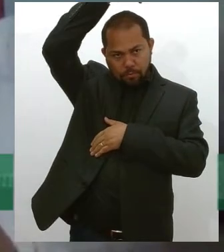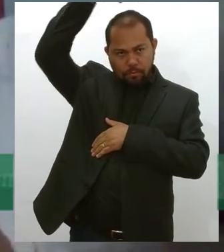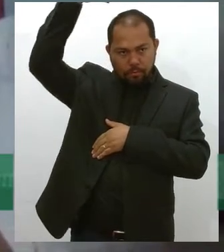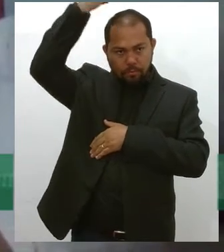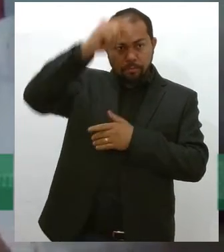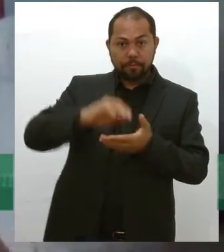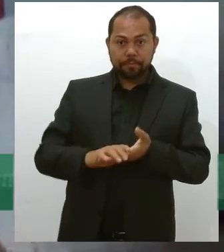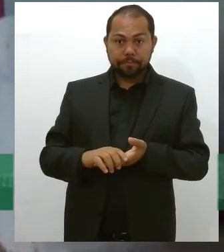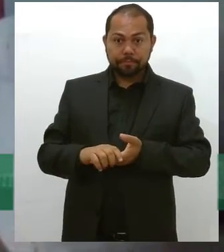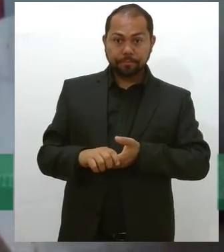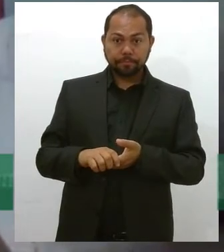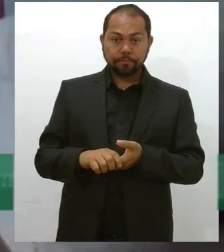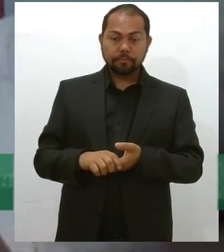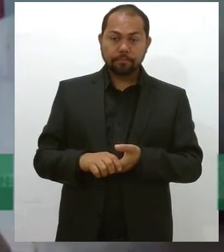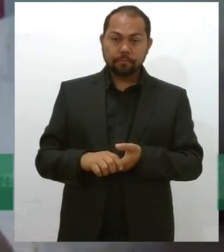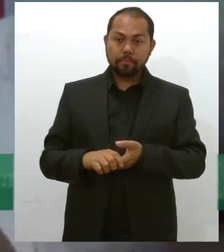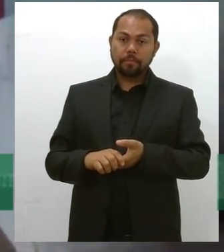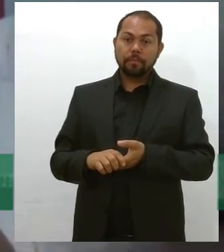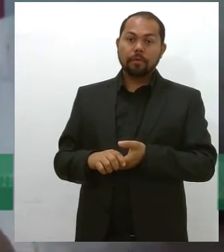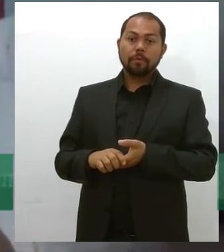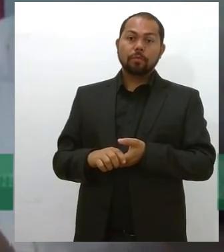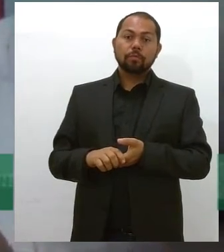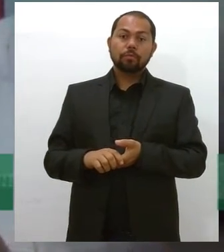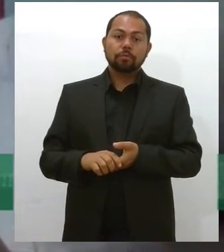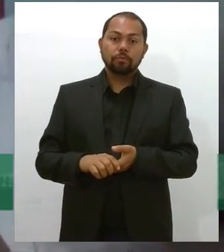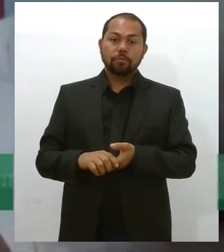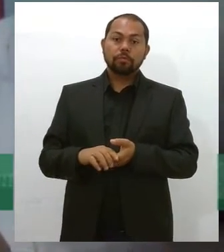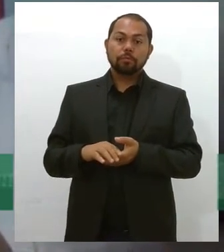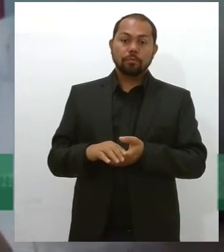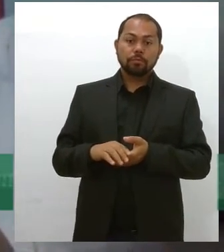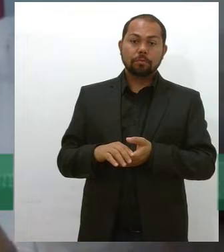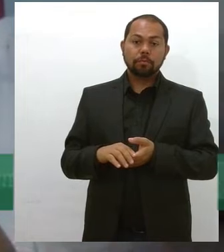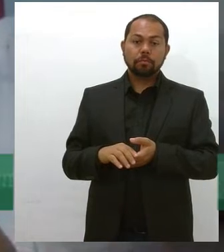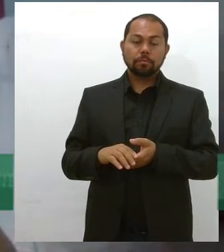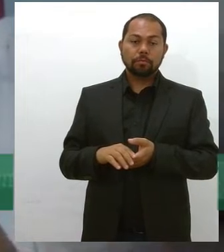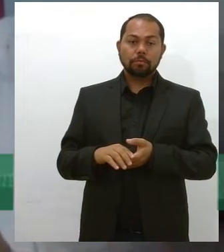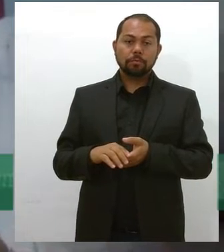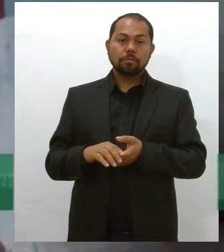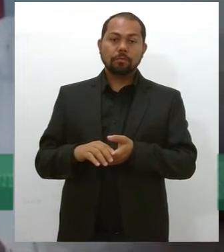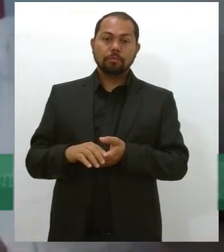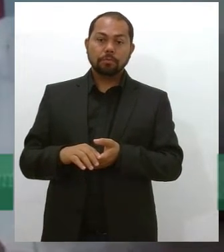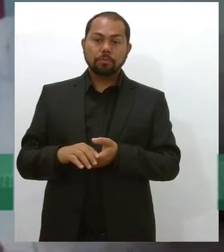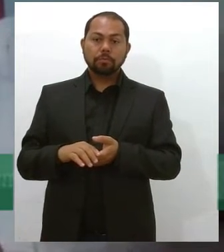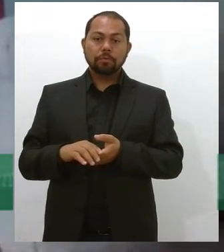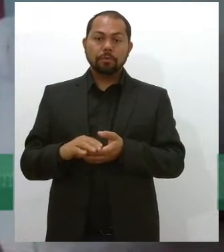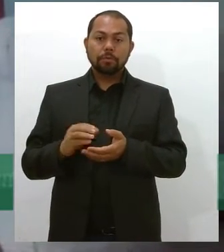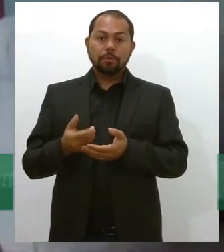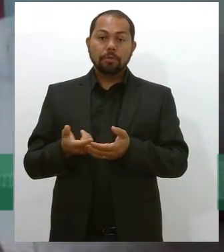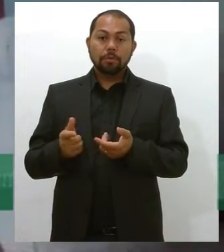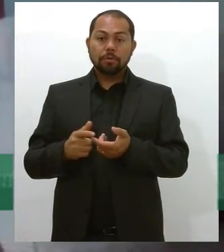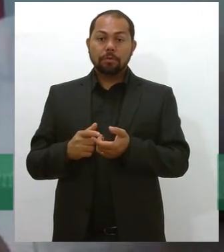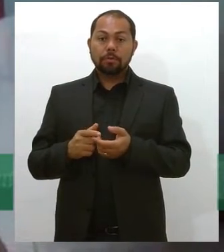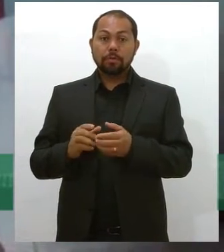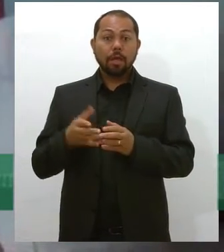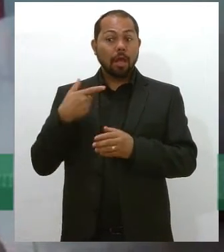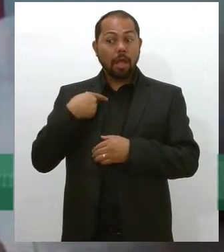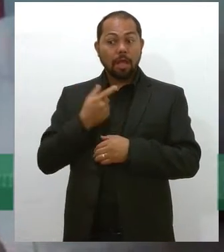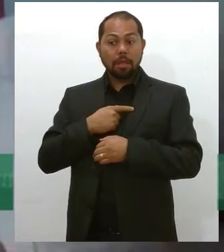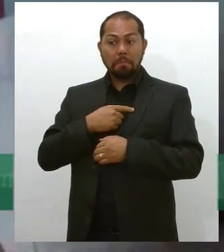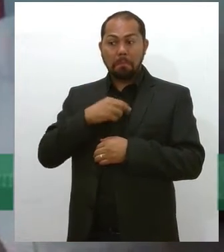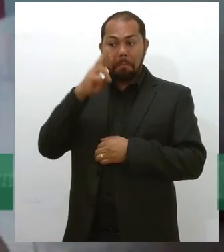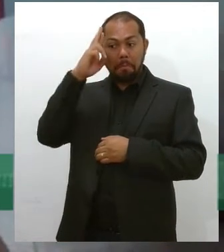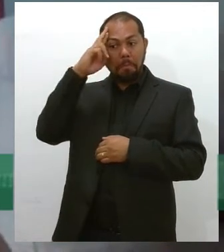um grupo ali que o apoiava. E aí o senhor de jeito importante da região do Agreste,